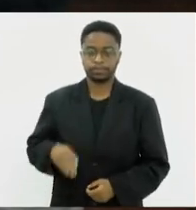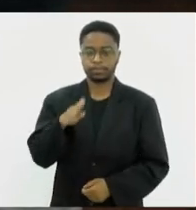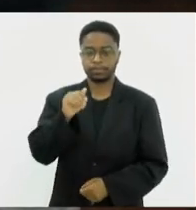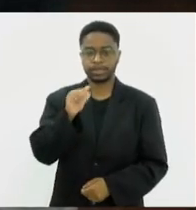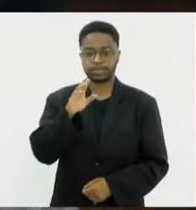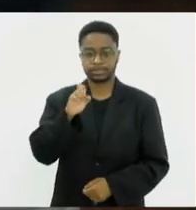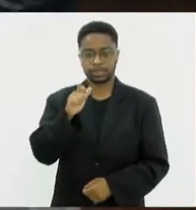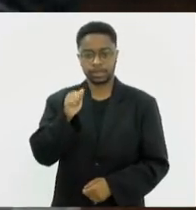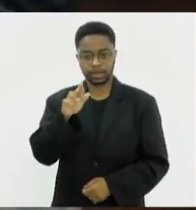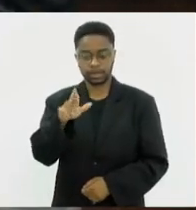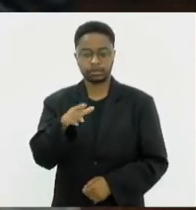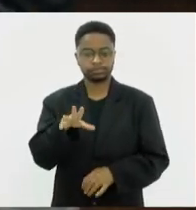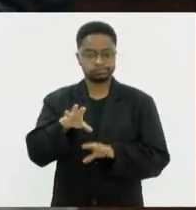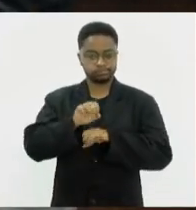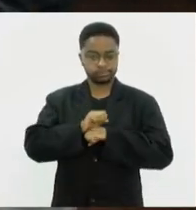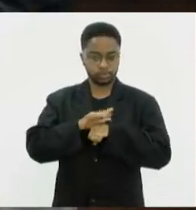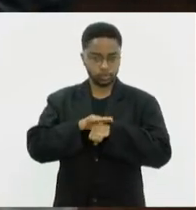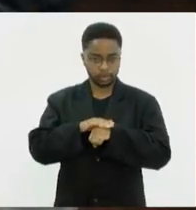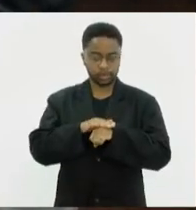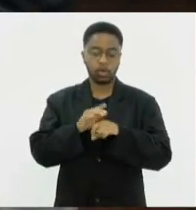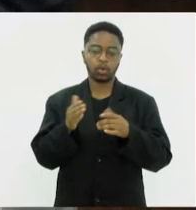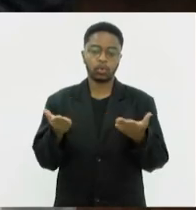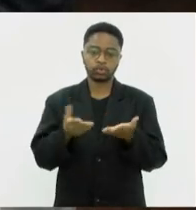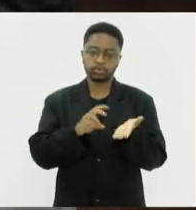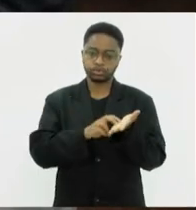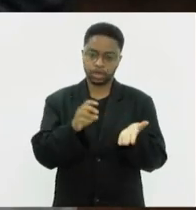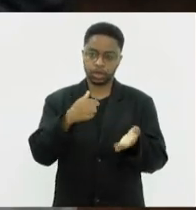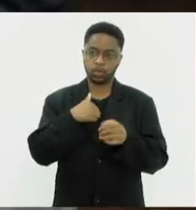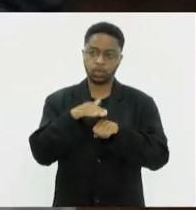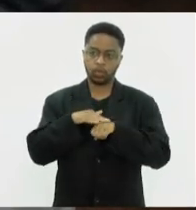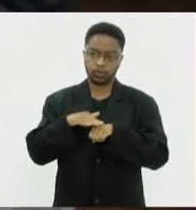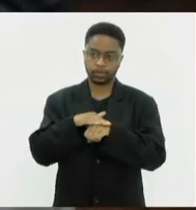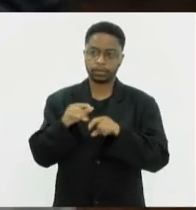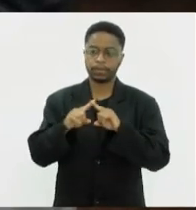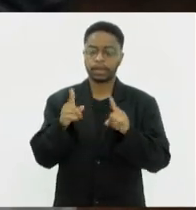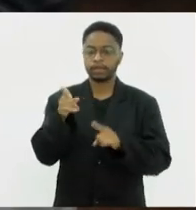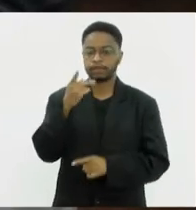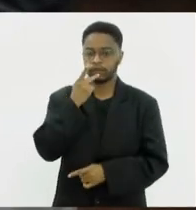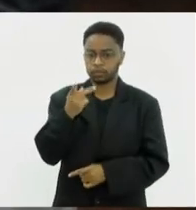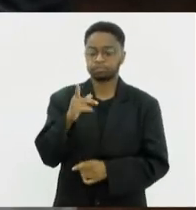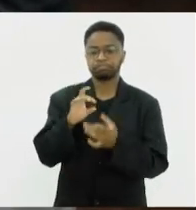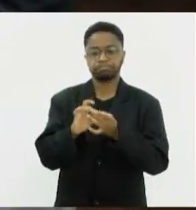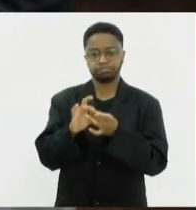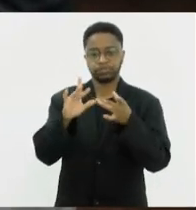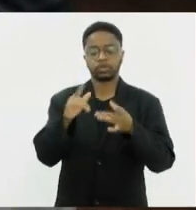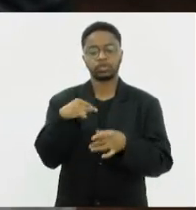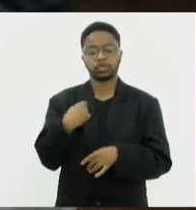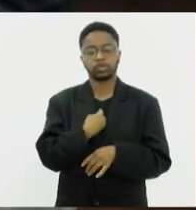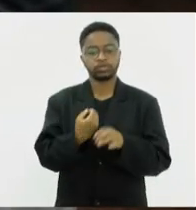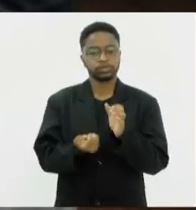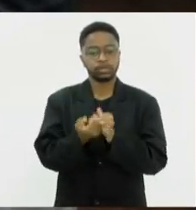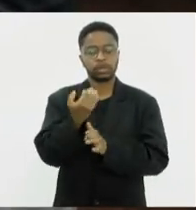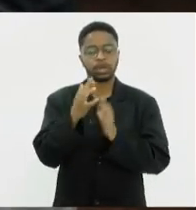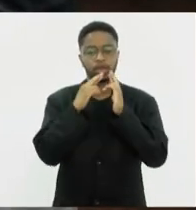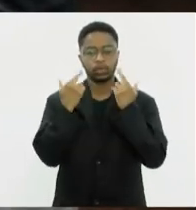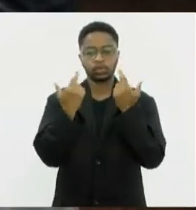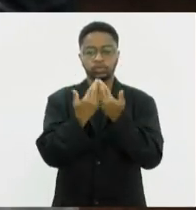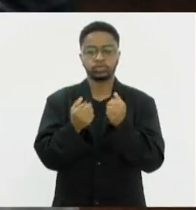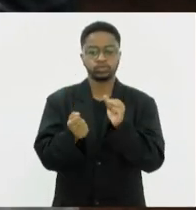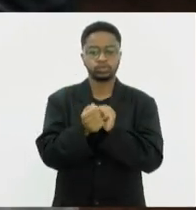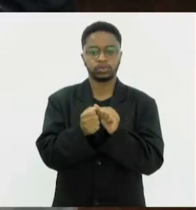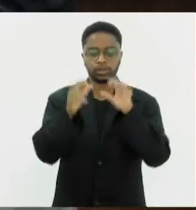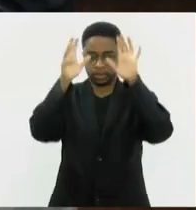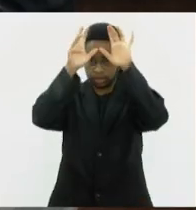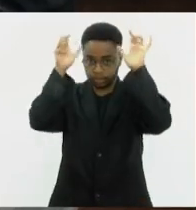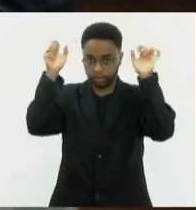manhã falei com ele, mas ele já se colocou à disposição para que a gente faça uma audiência com o Tribunal de